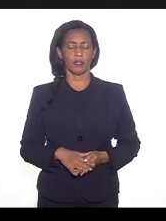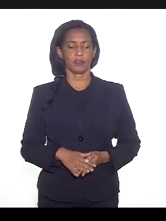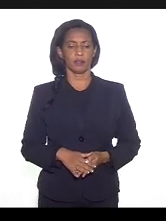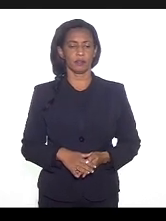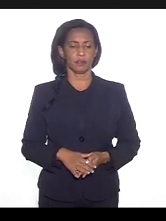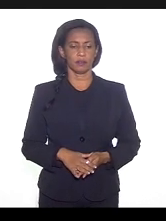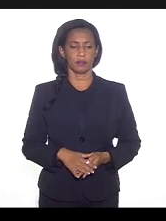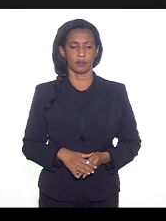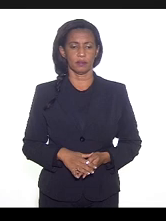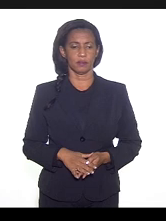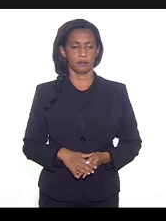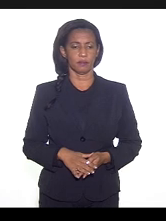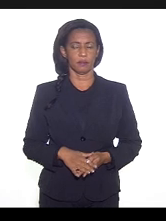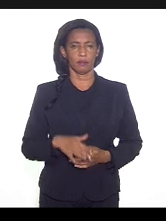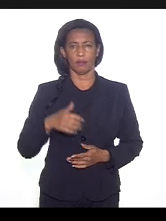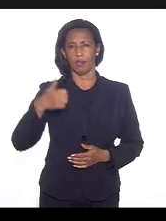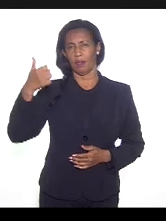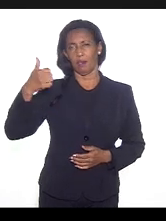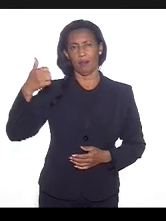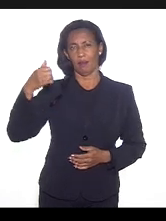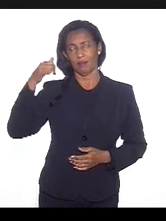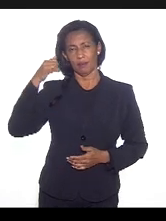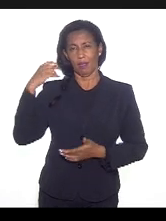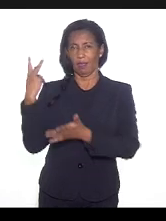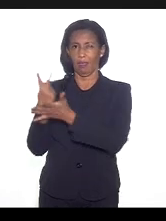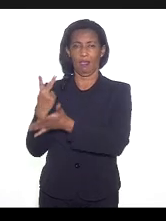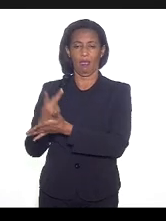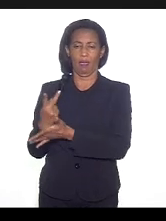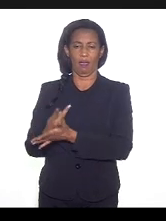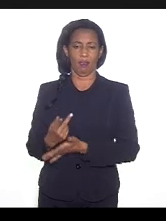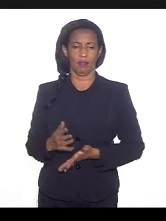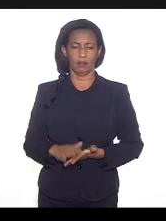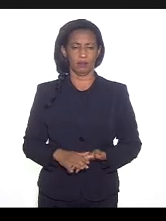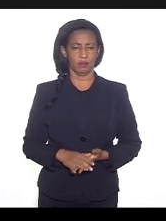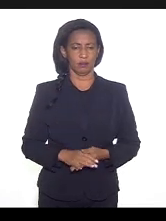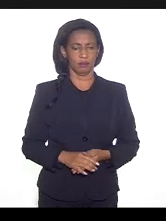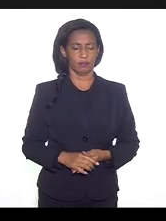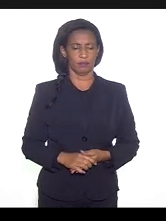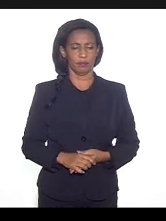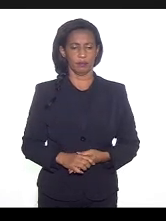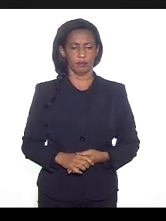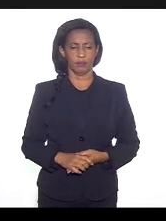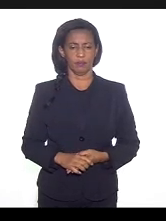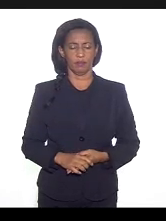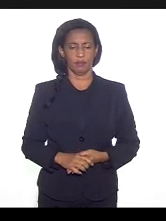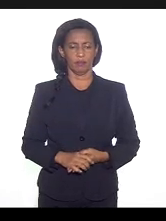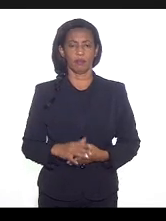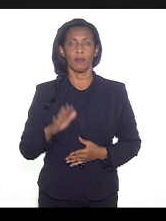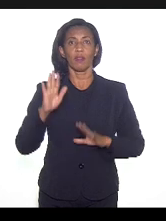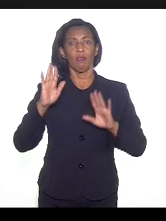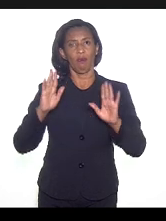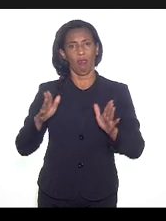Esse primeiro item está equivocado, né? Que altera o artigo 13, Flávio?